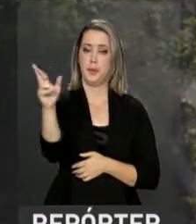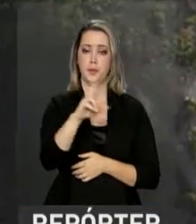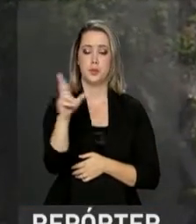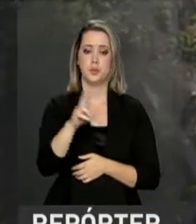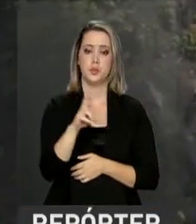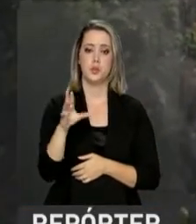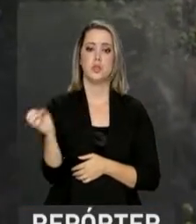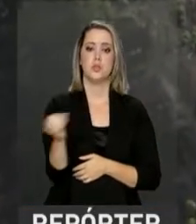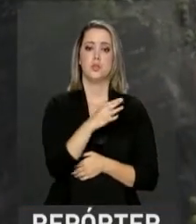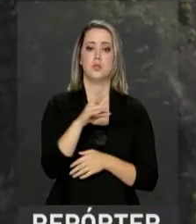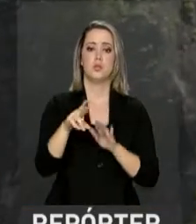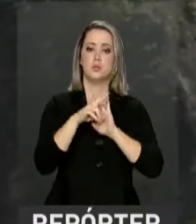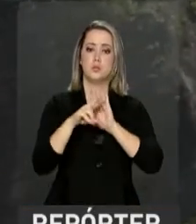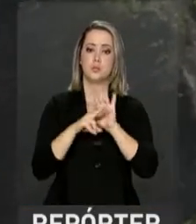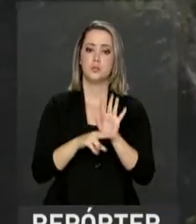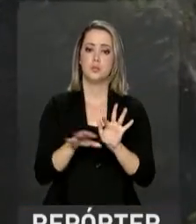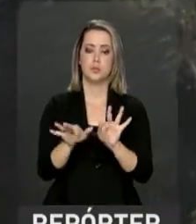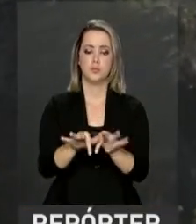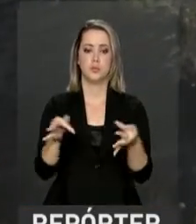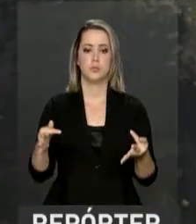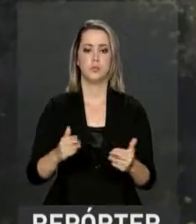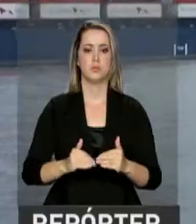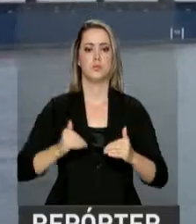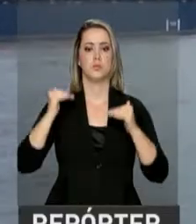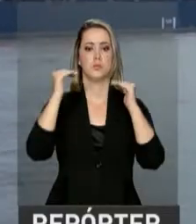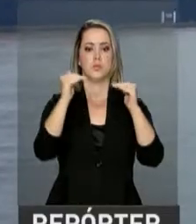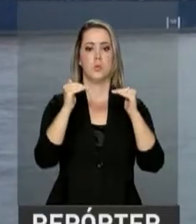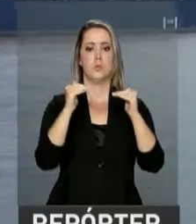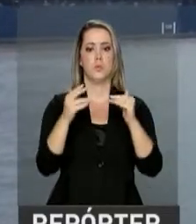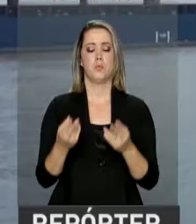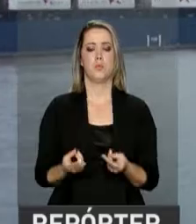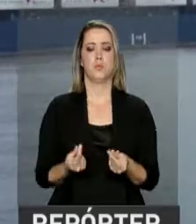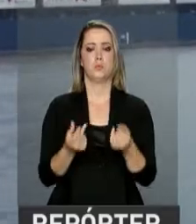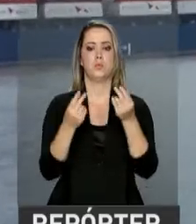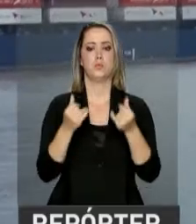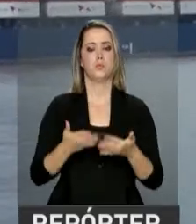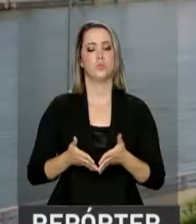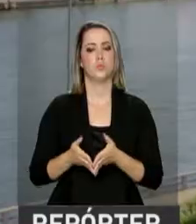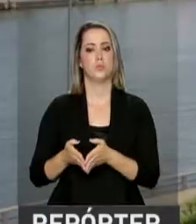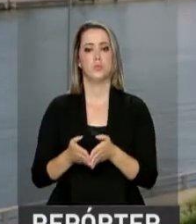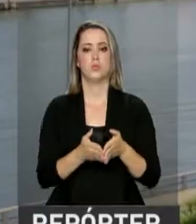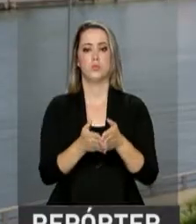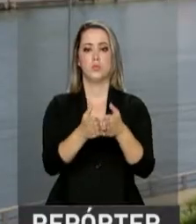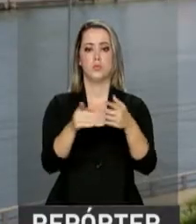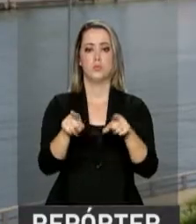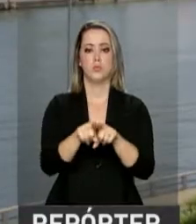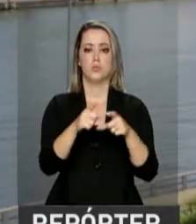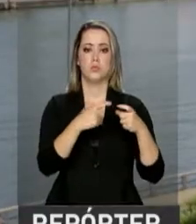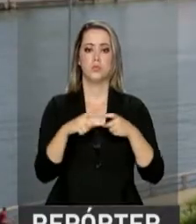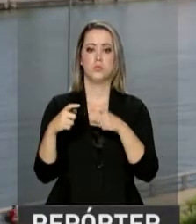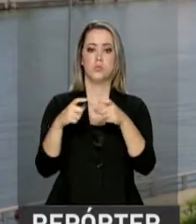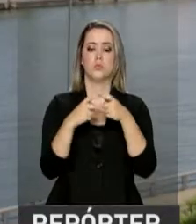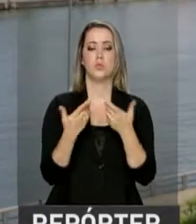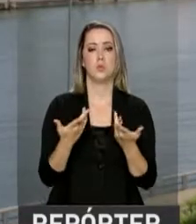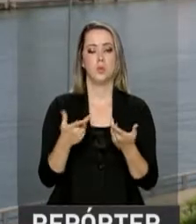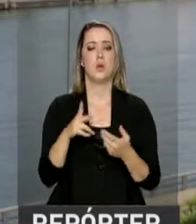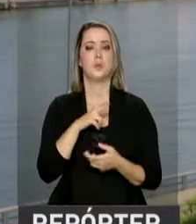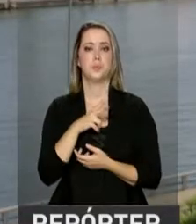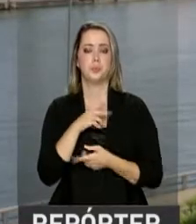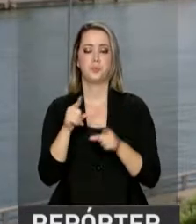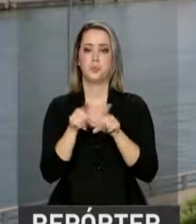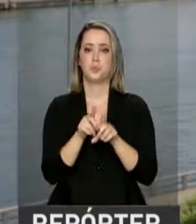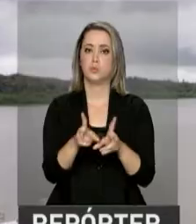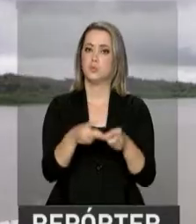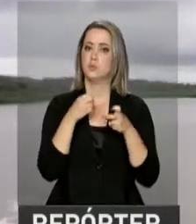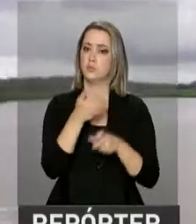regras simplificadas foram lançadas para aumentar investimentos e operações nos portos públicos e terminais de uso privado. A expectativa